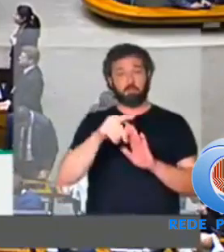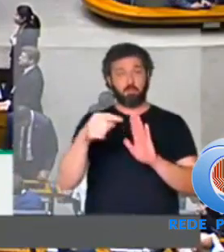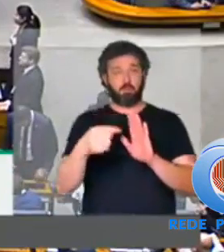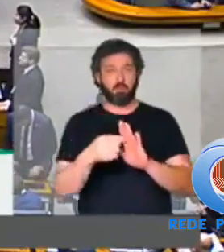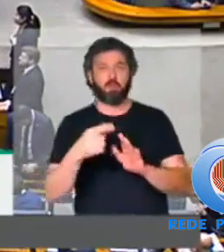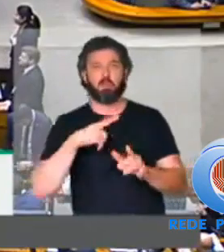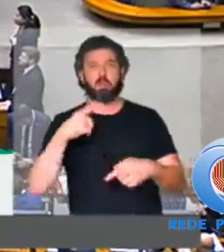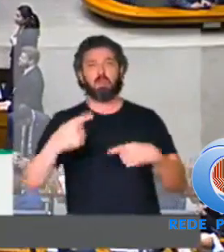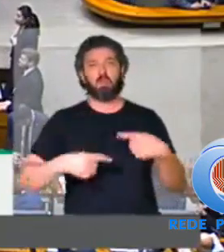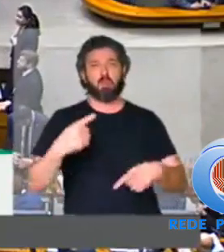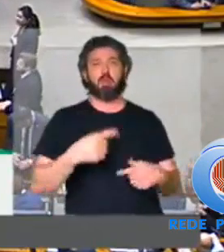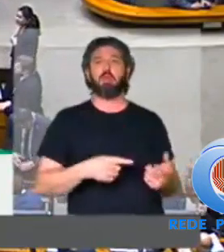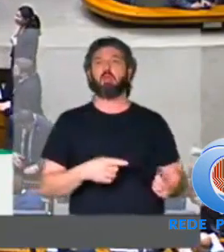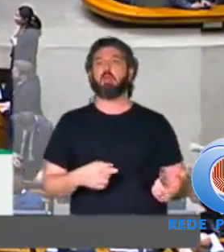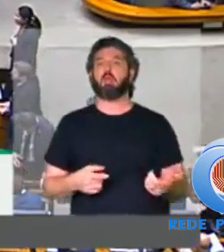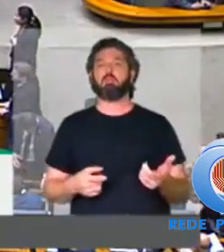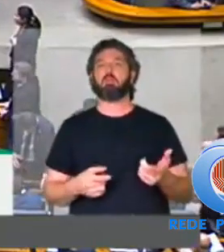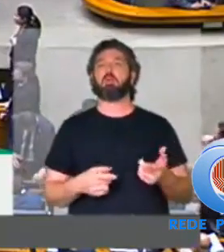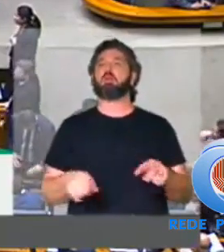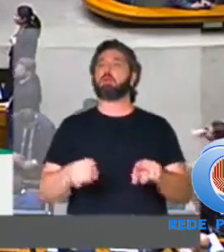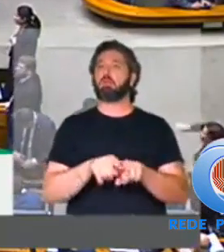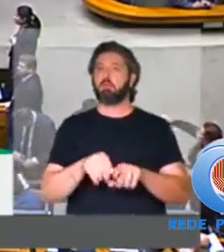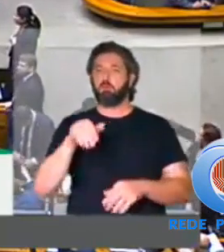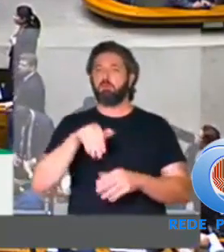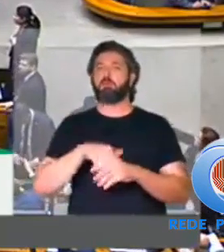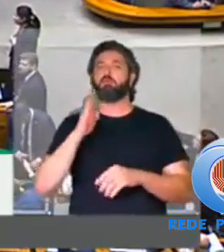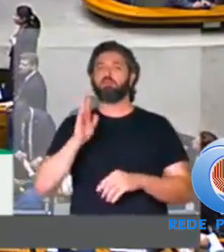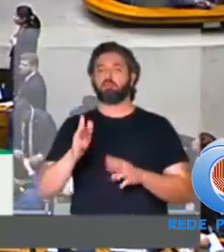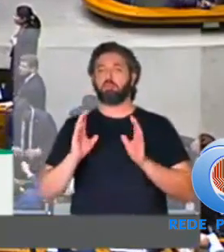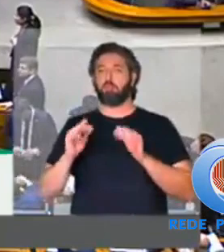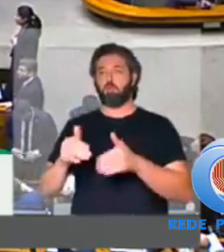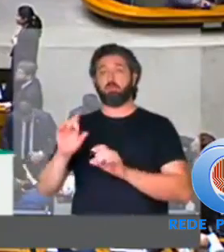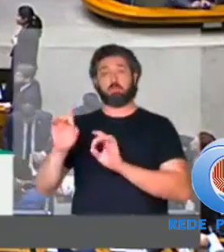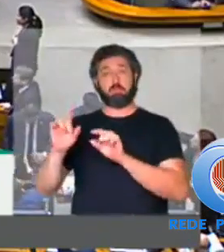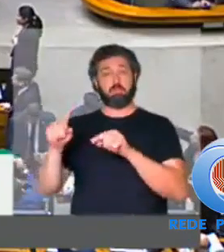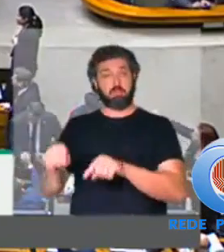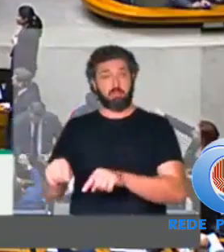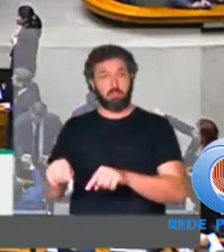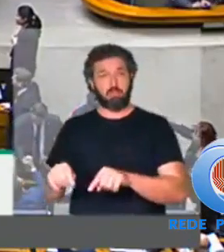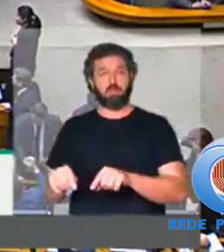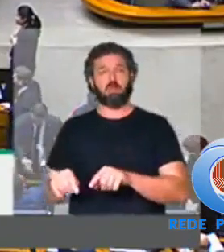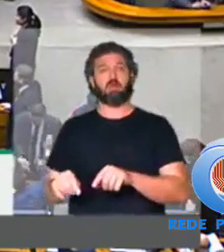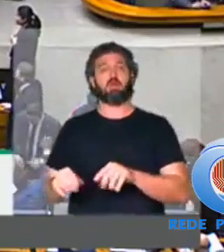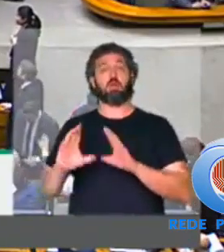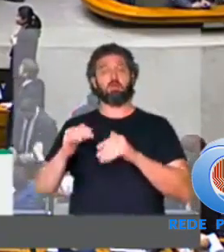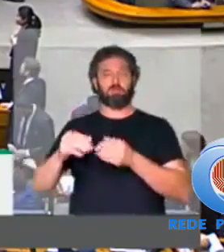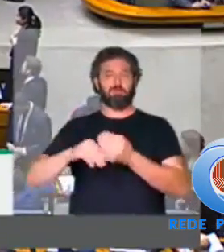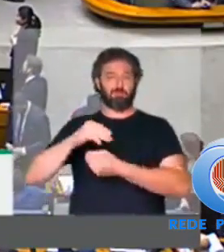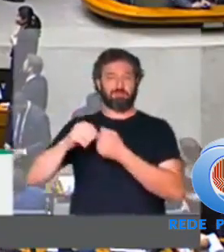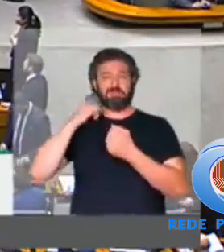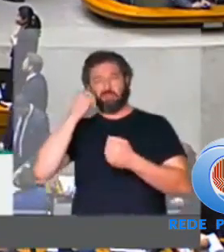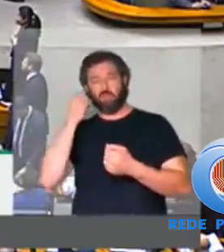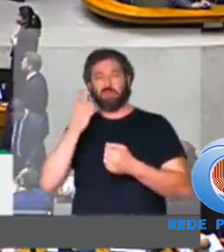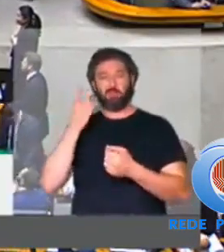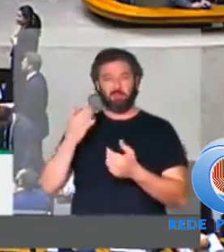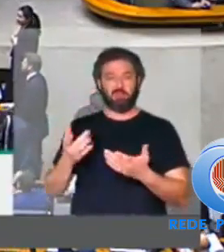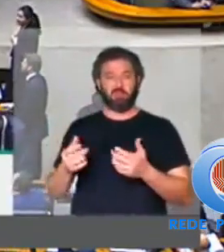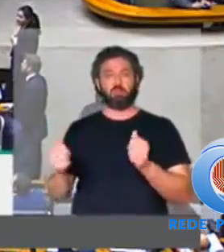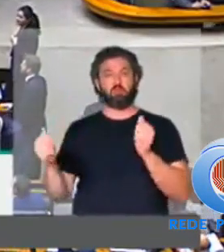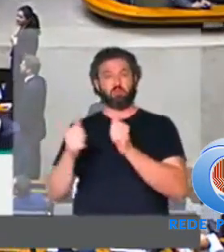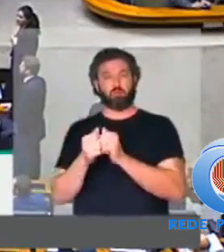que tem sido debatida, ela foi inclusive votada na comissão especial, aliás, na comissão mista, né, de senadores e